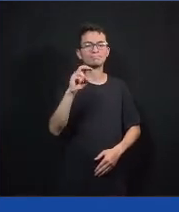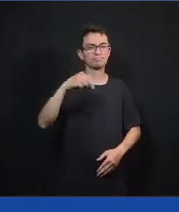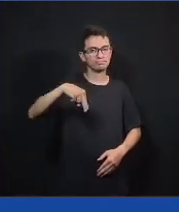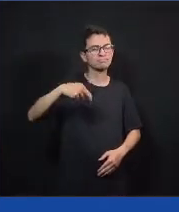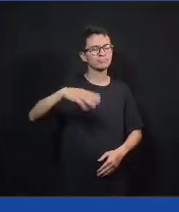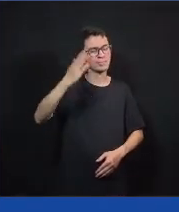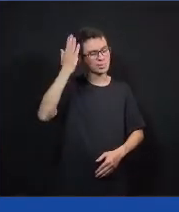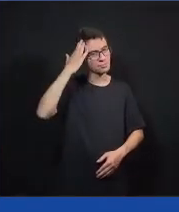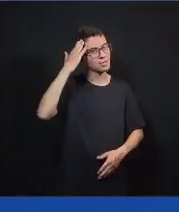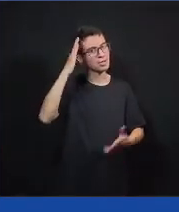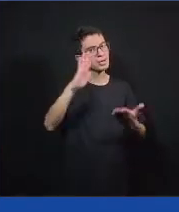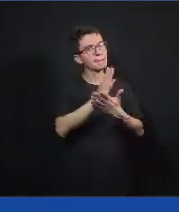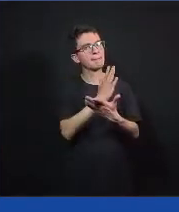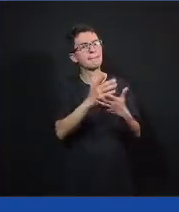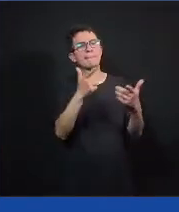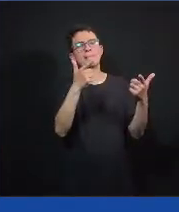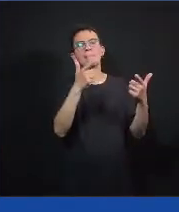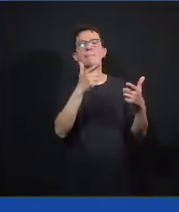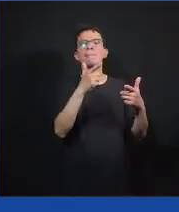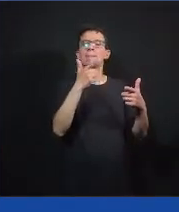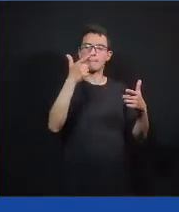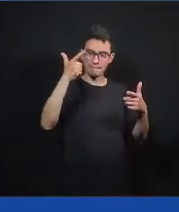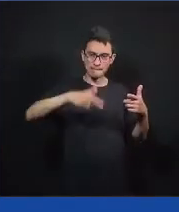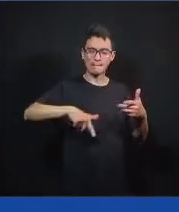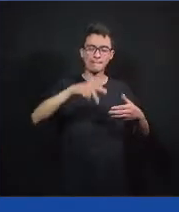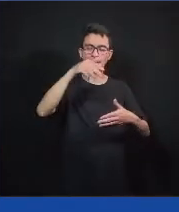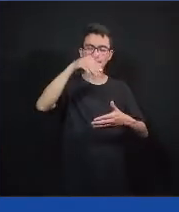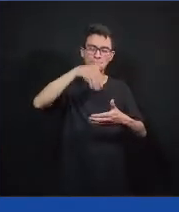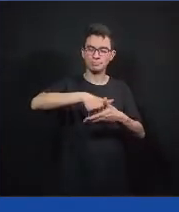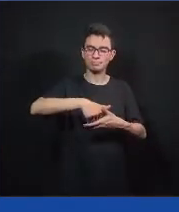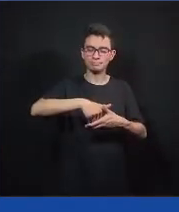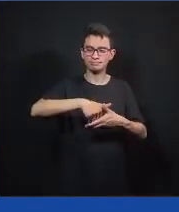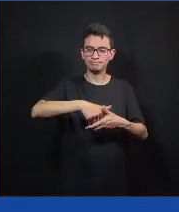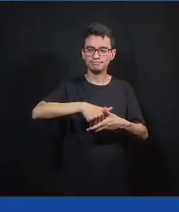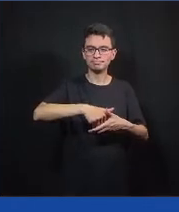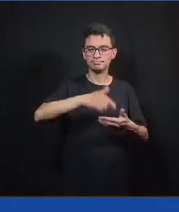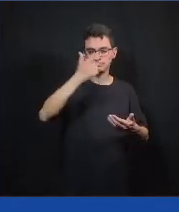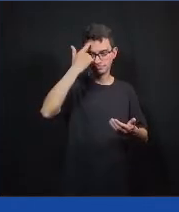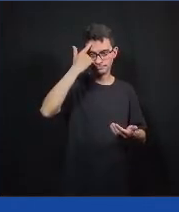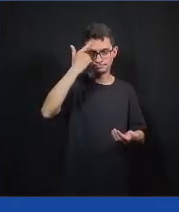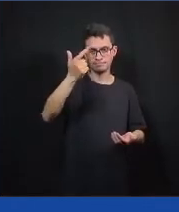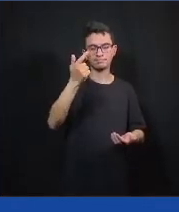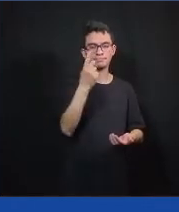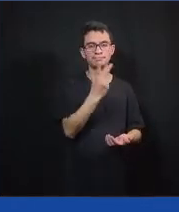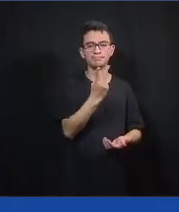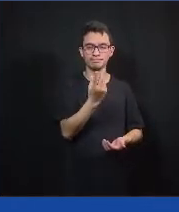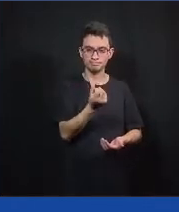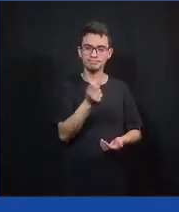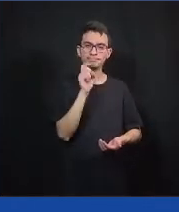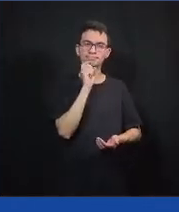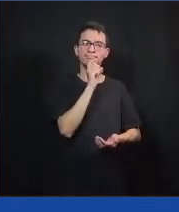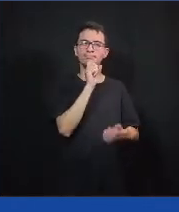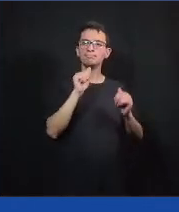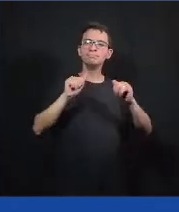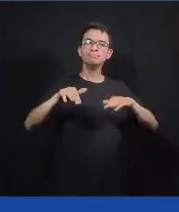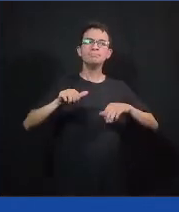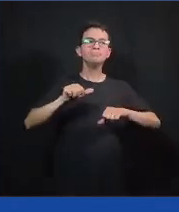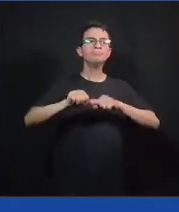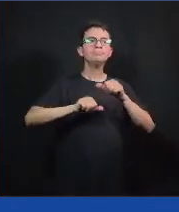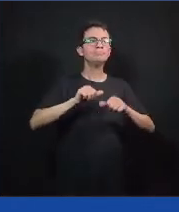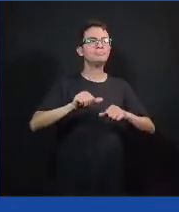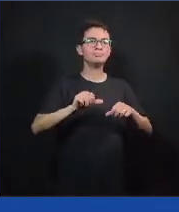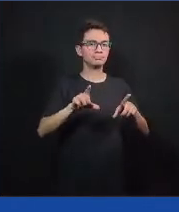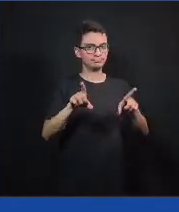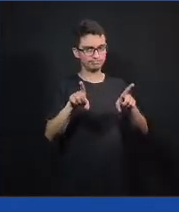evidentemente. As campanhas que teriam início em 26 de agosto passam para 26 de setembro. Cabe ressaltar também um outro